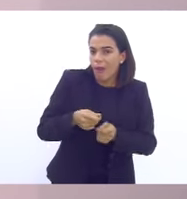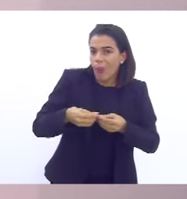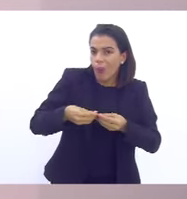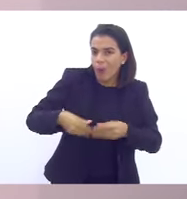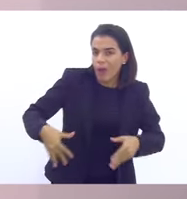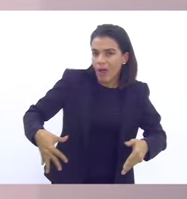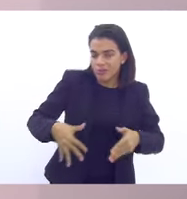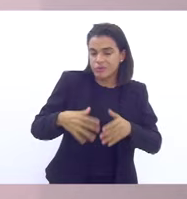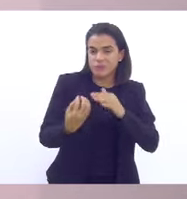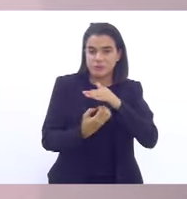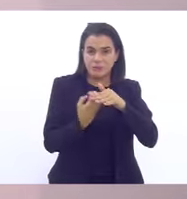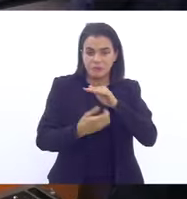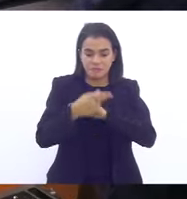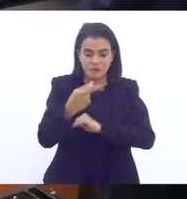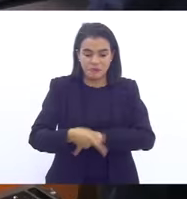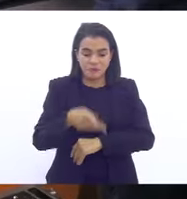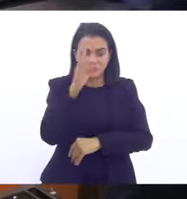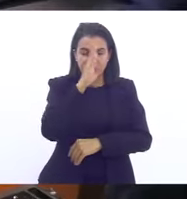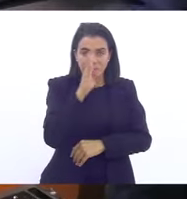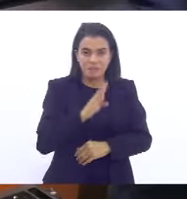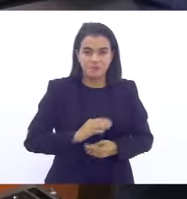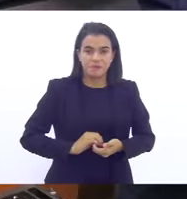da empresa no país. Muito bom.